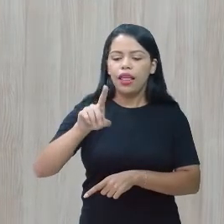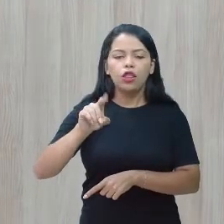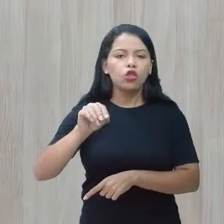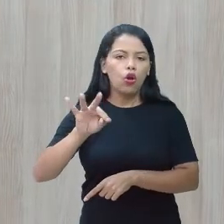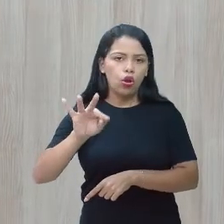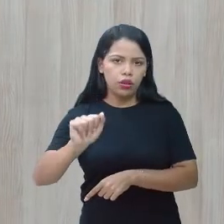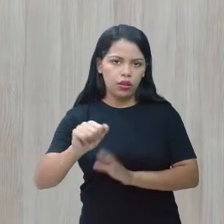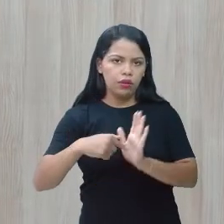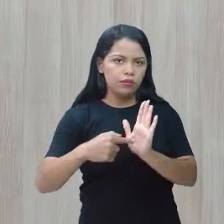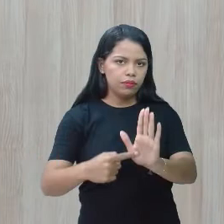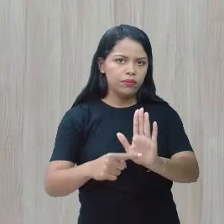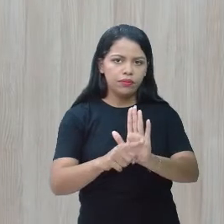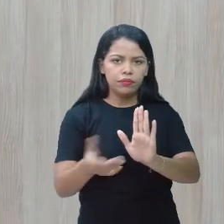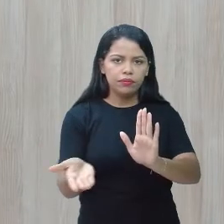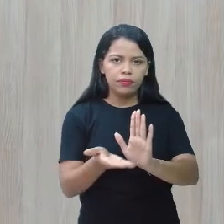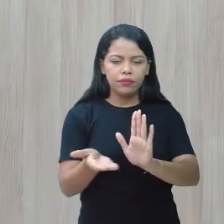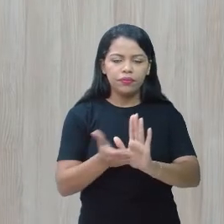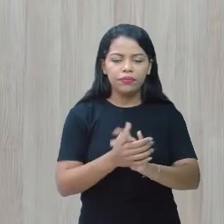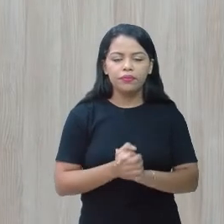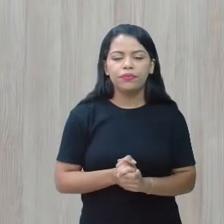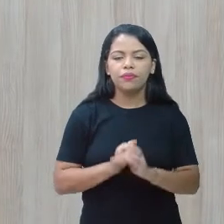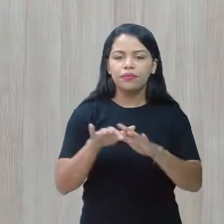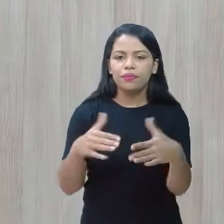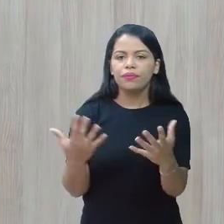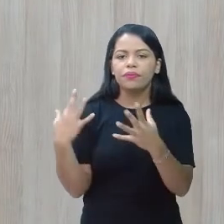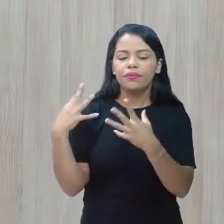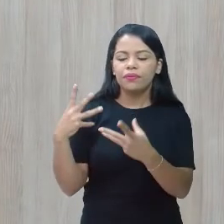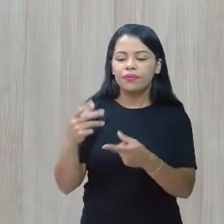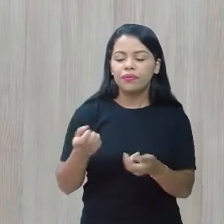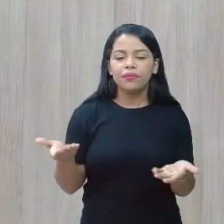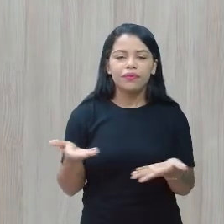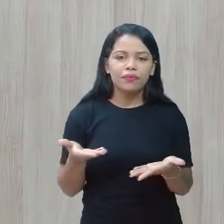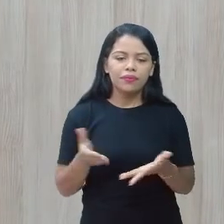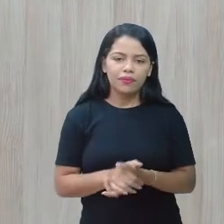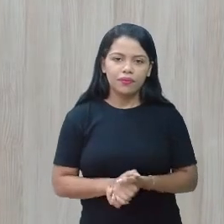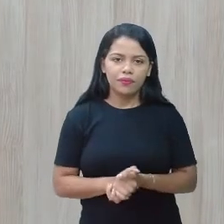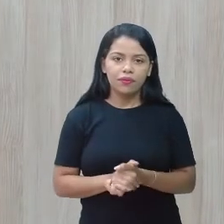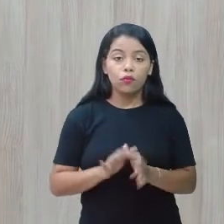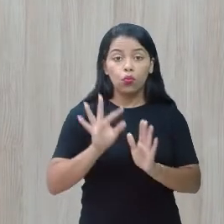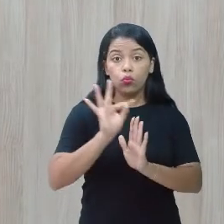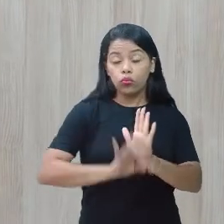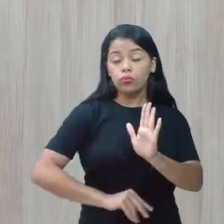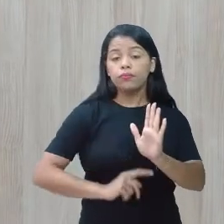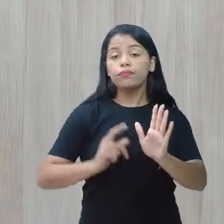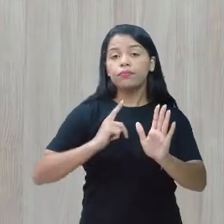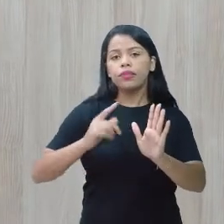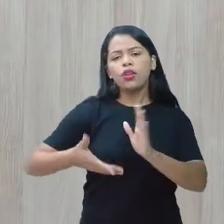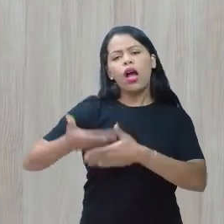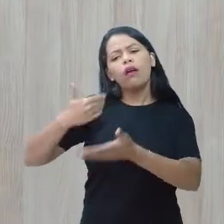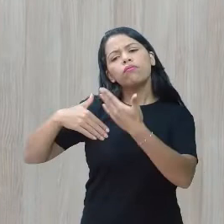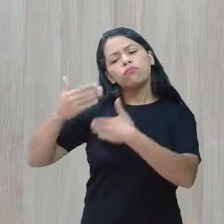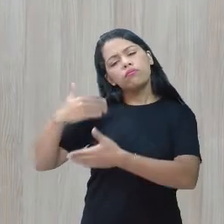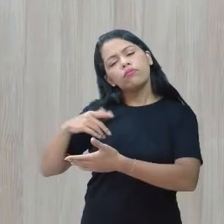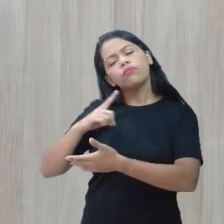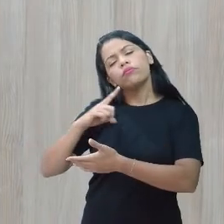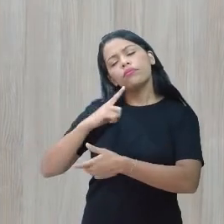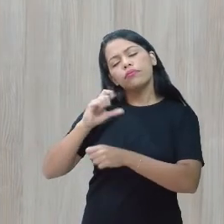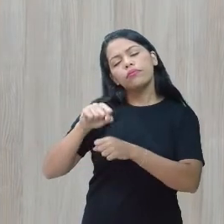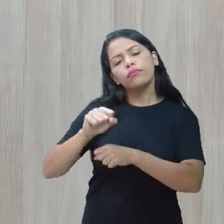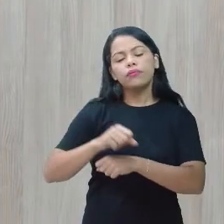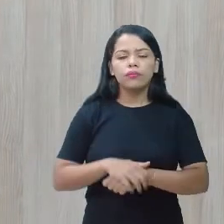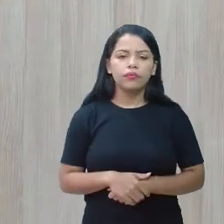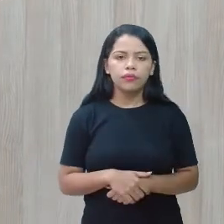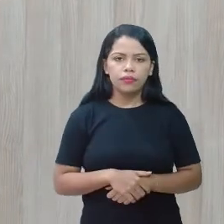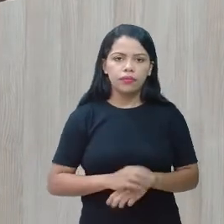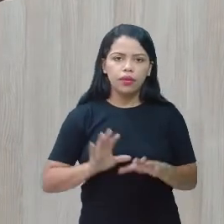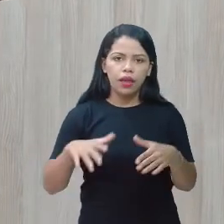que é anedota. E hoje nós vamos revisar esse texto que existe já há muitos e muitos anos.